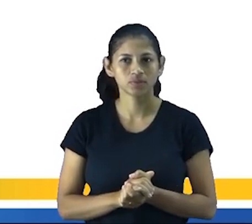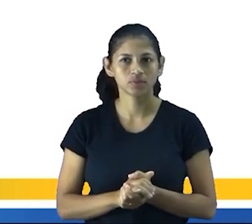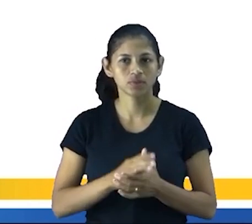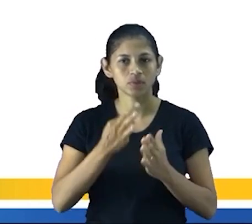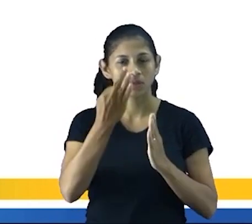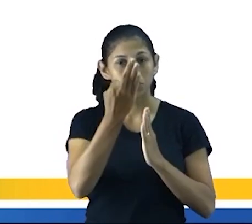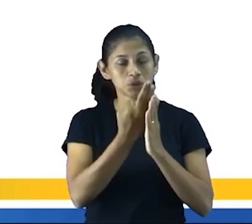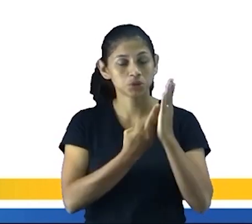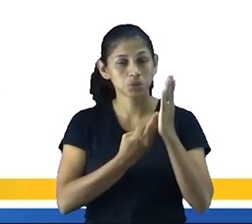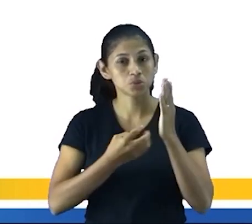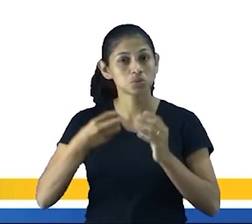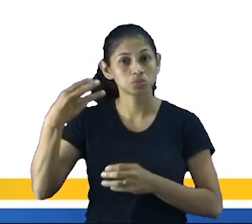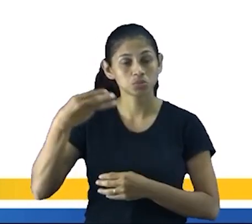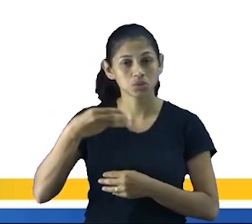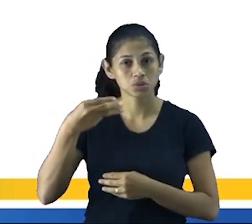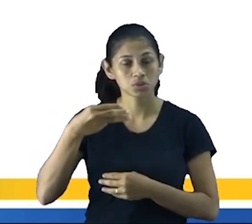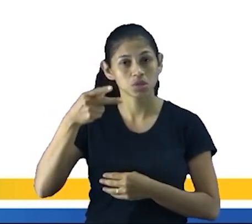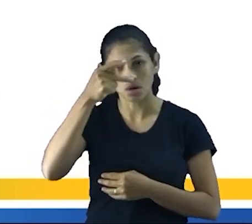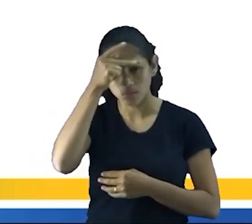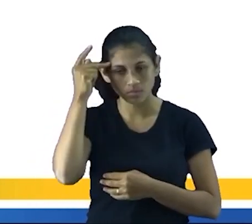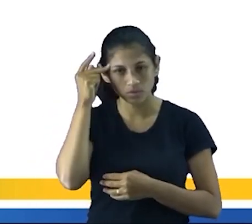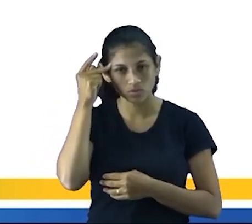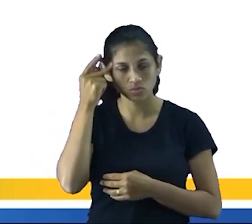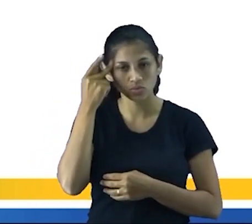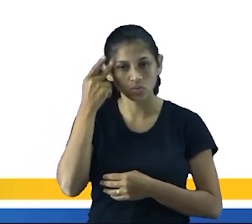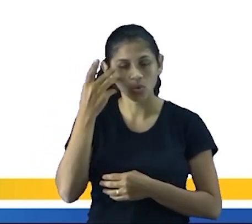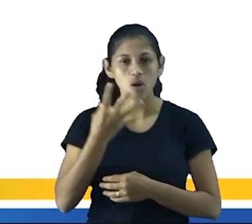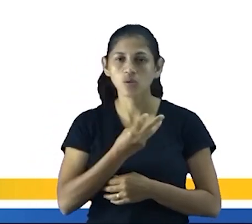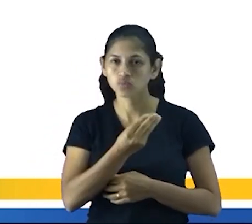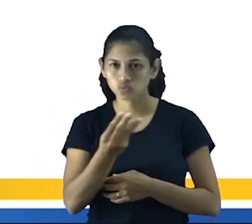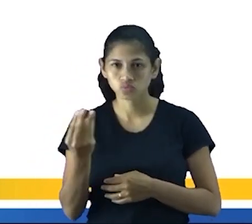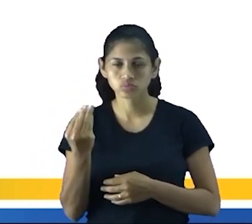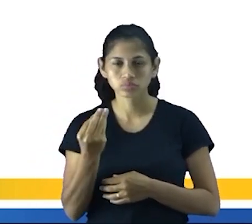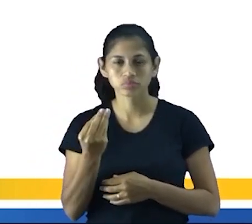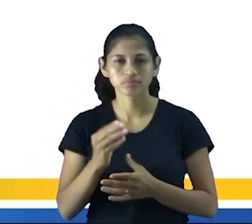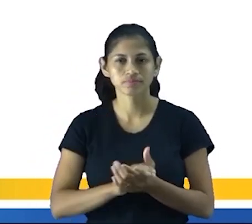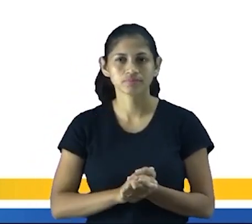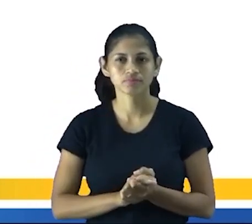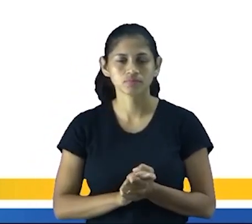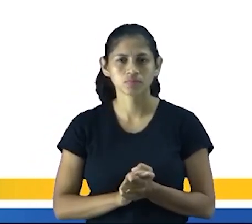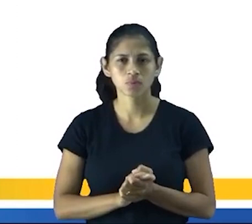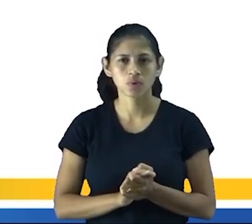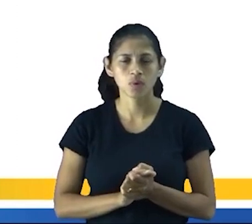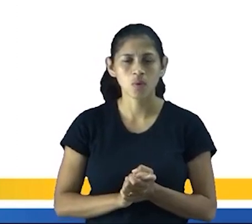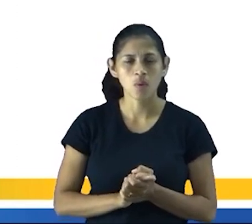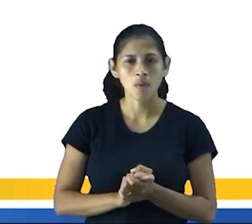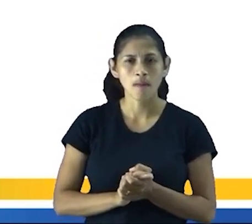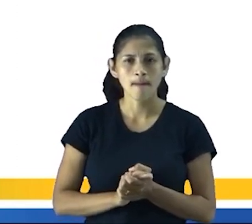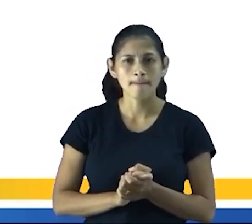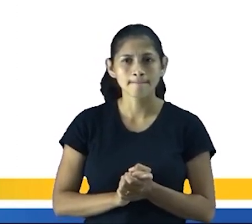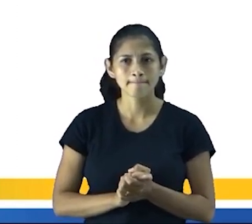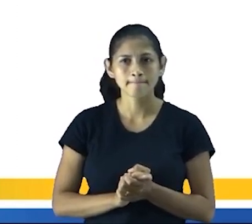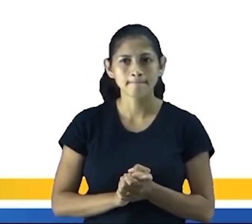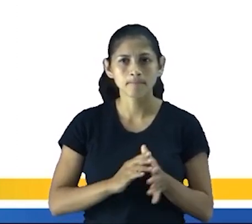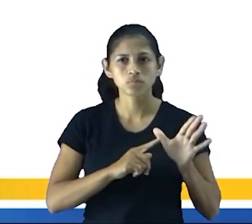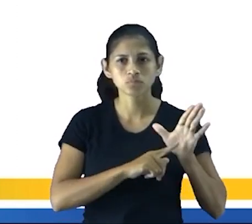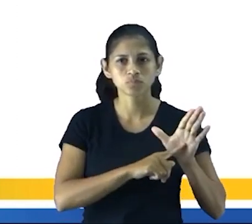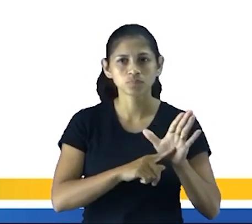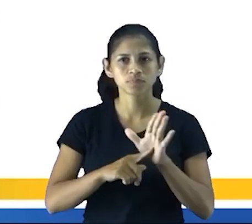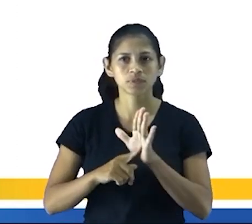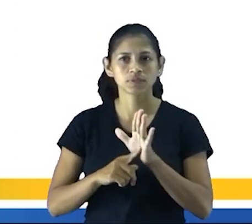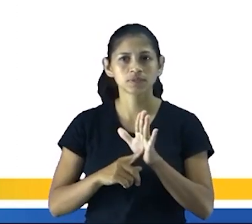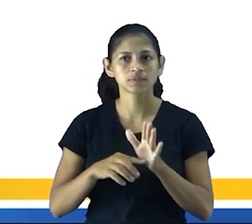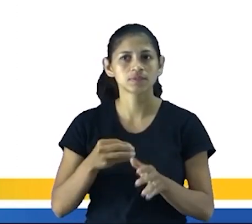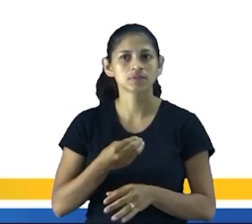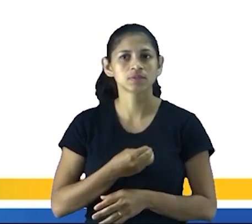na terceira pessoa do plural, nós e eles, certo? Presença de apreciações, opiniões e juízos de valor do autor do